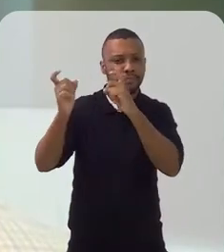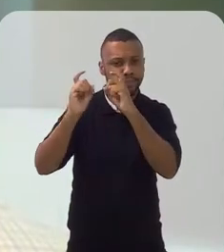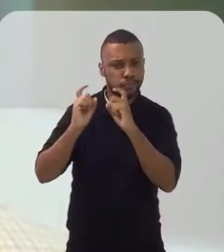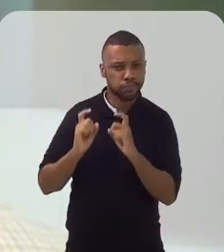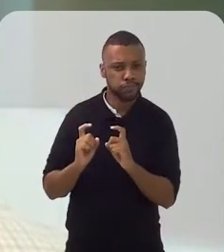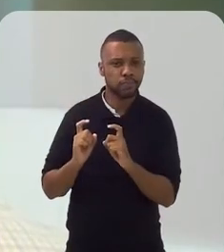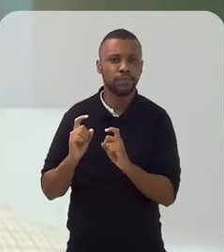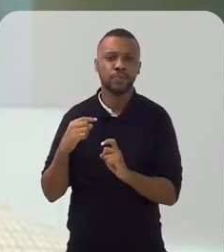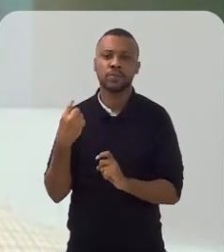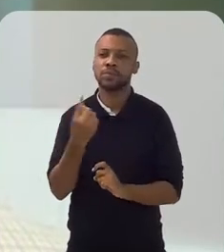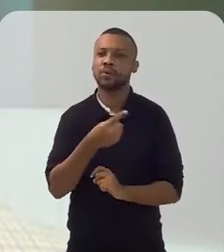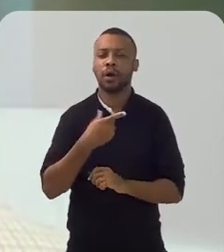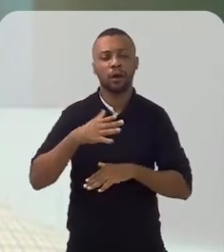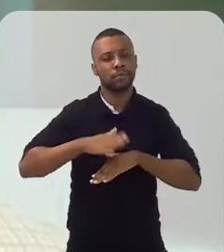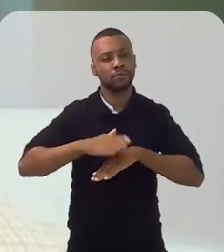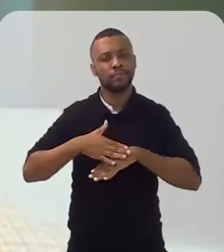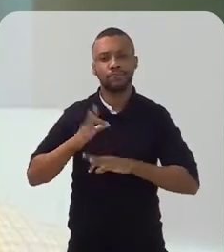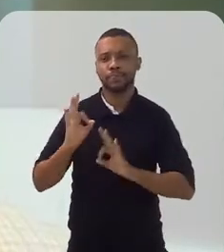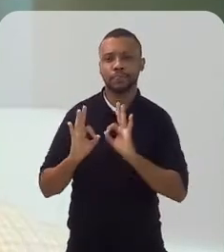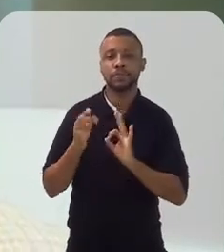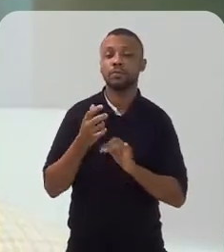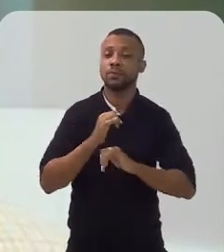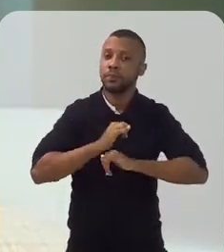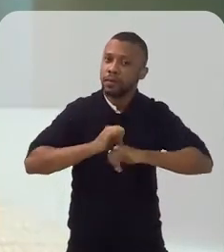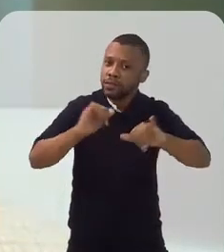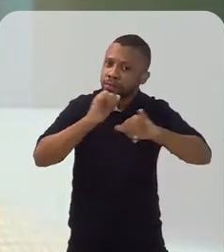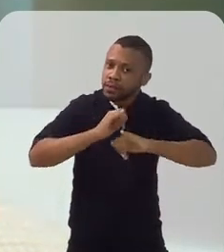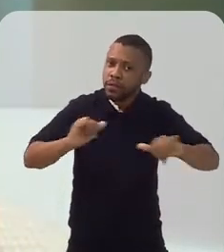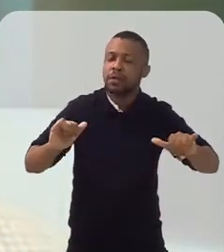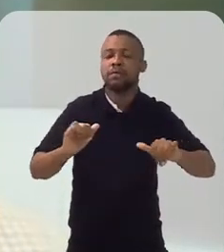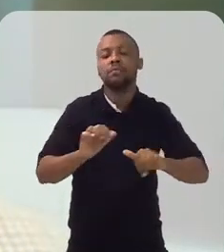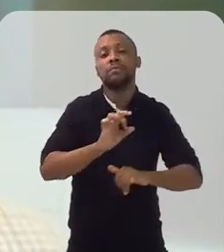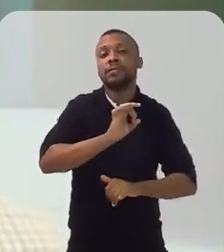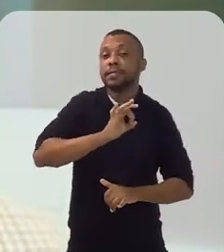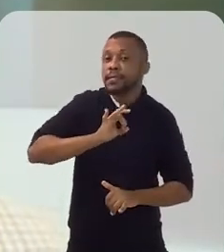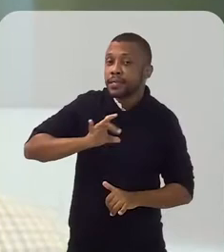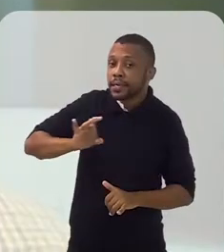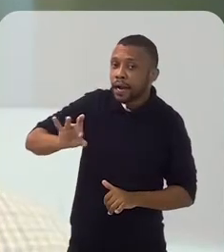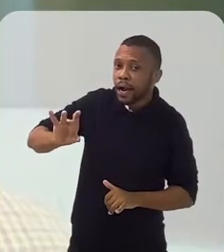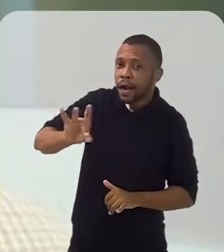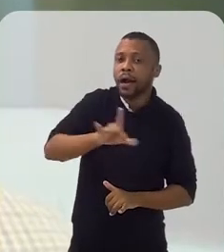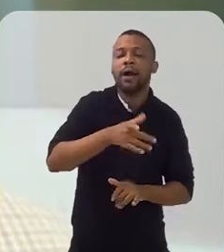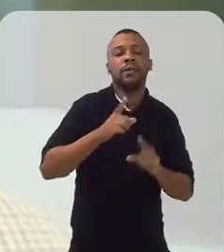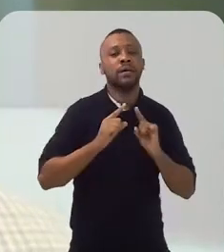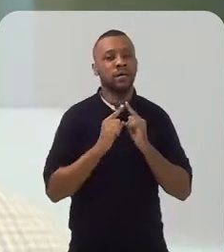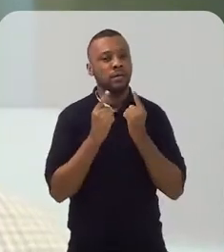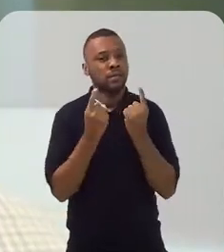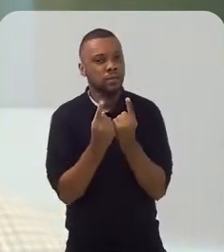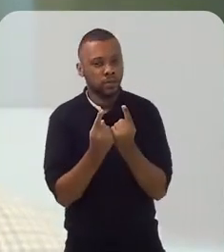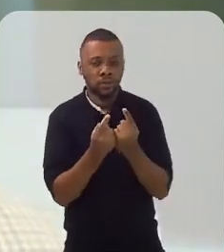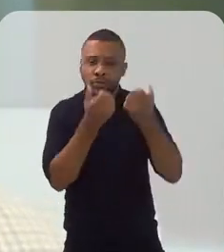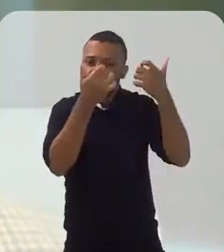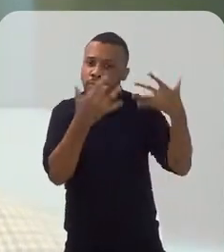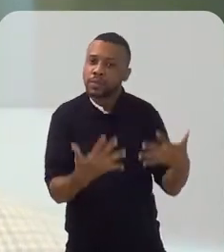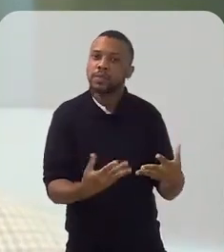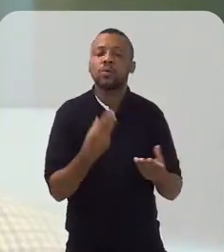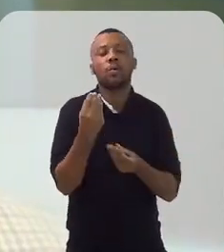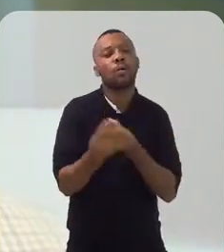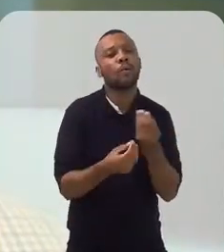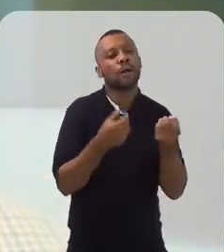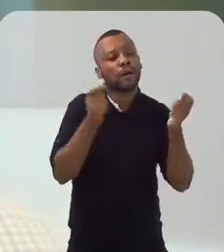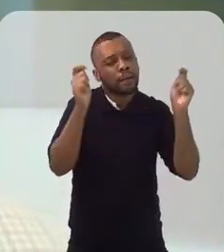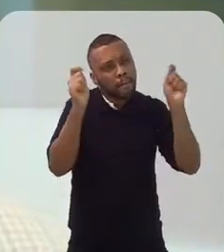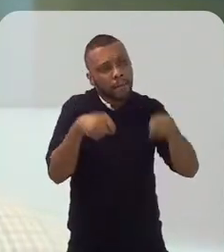fizemos uma divulgação por reunião da como eles precisavam regularizar e